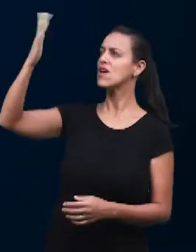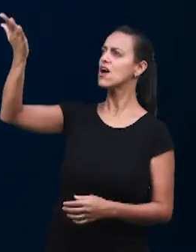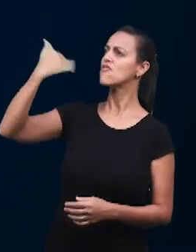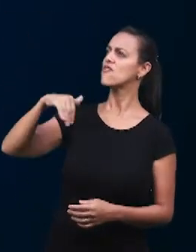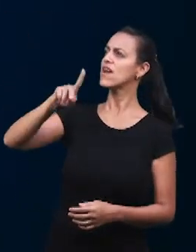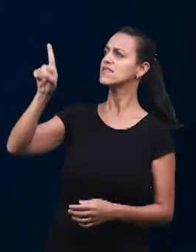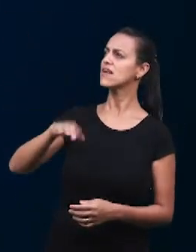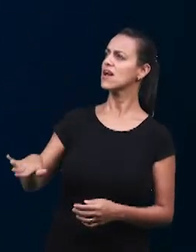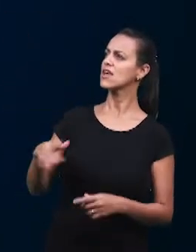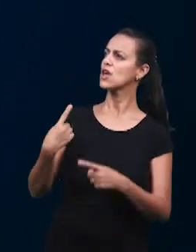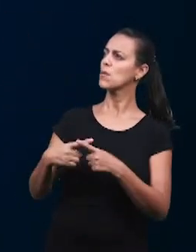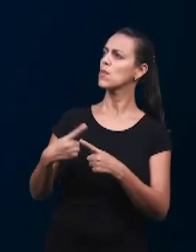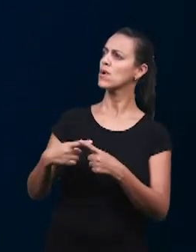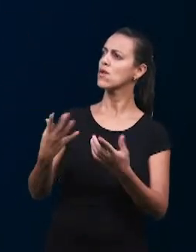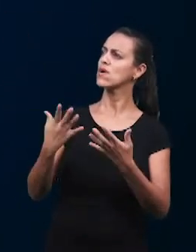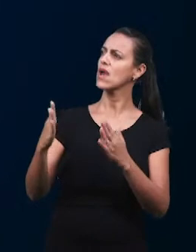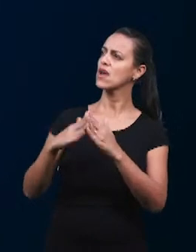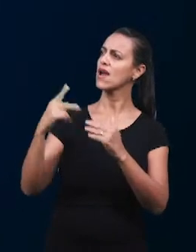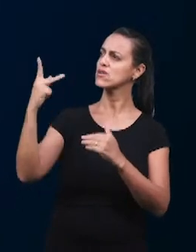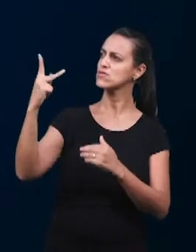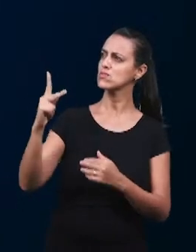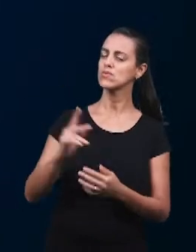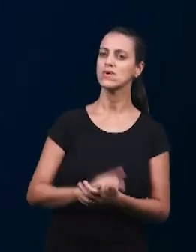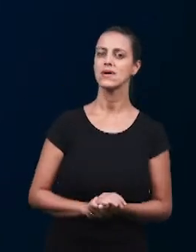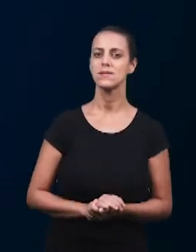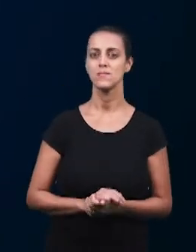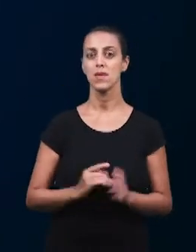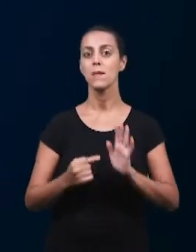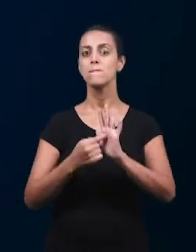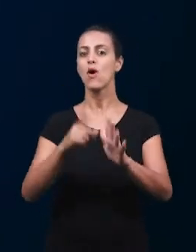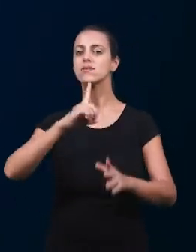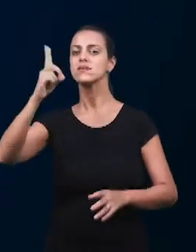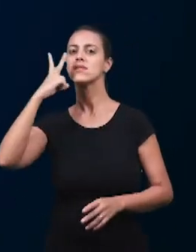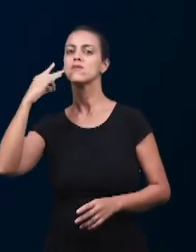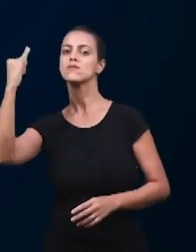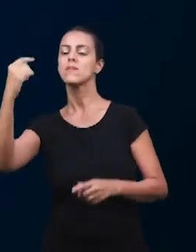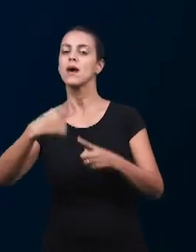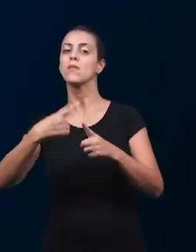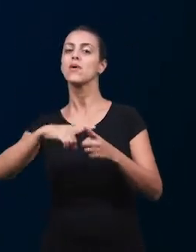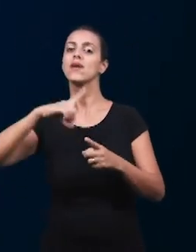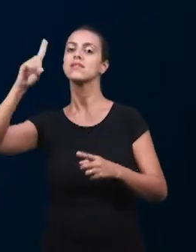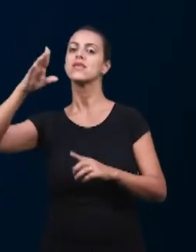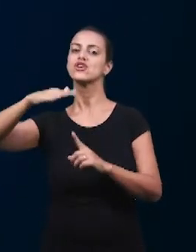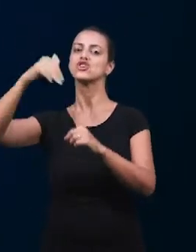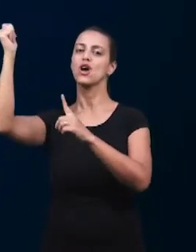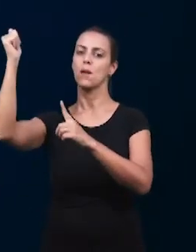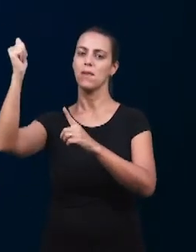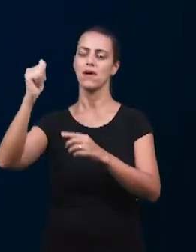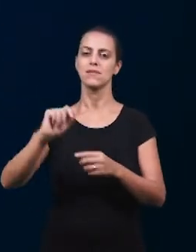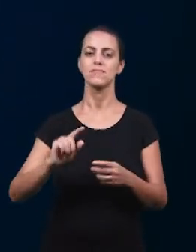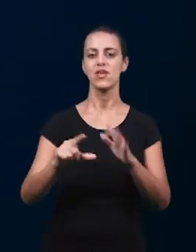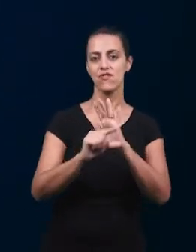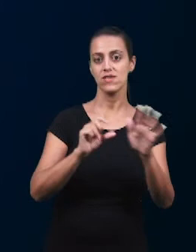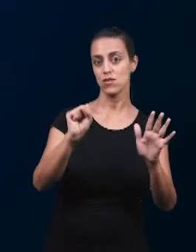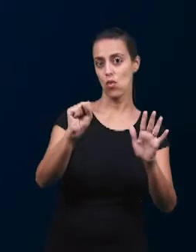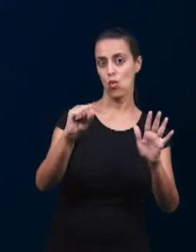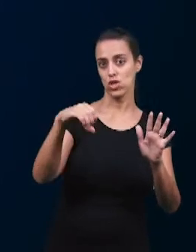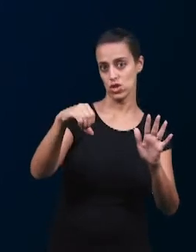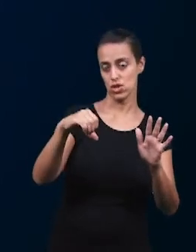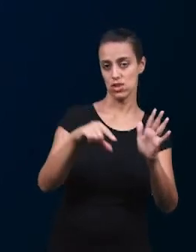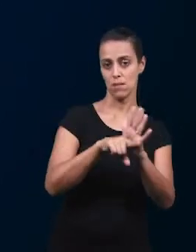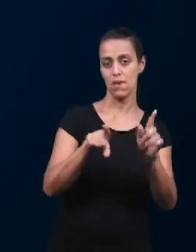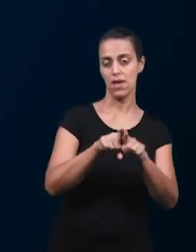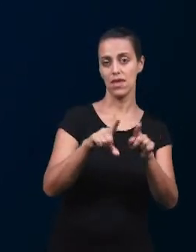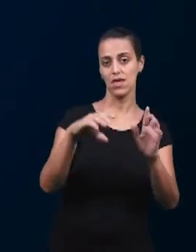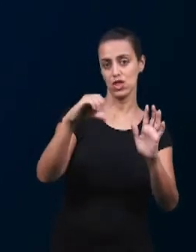disse-lhe: Zaqueu, desce depressa, pois me convém ficar hoje em tua casa. Representa Deus Pai, pois é Ele quem faz o chamado para o homem. Os versículos 8 e